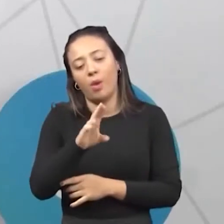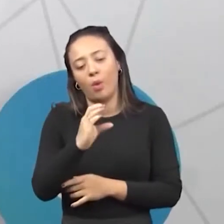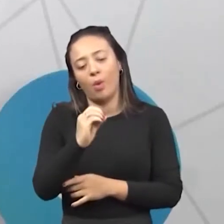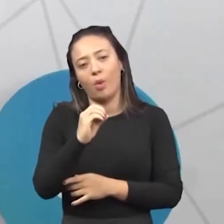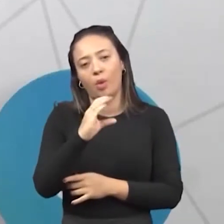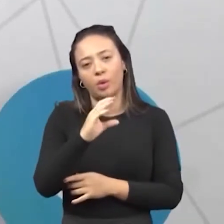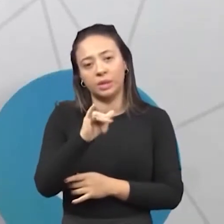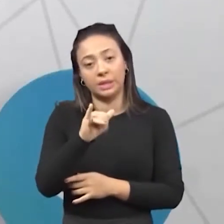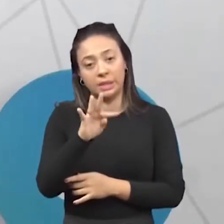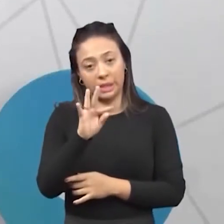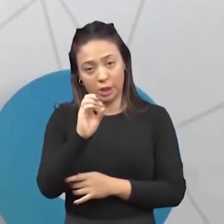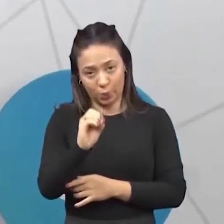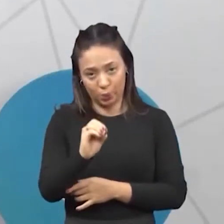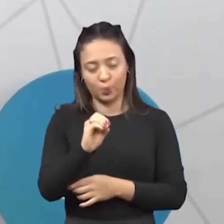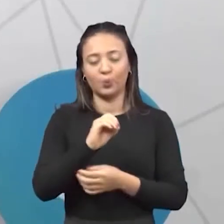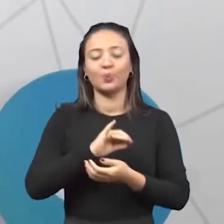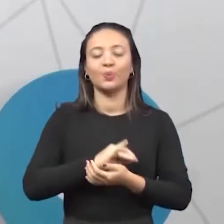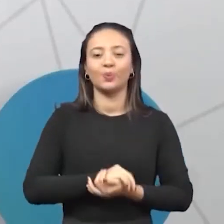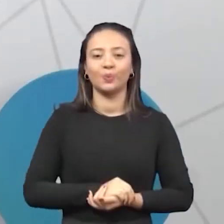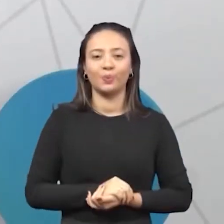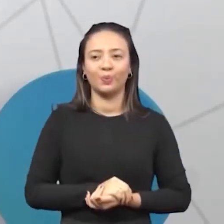glóbulos brancos.